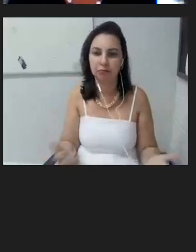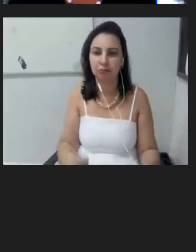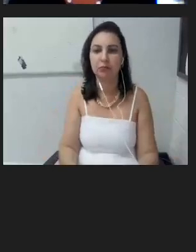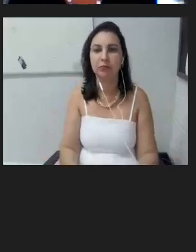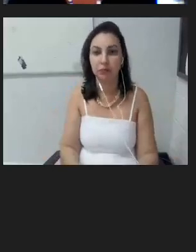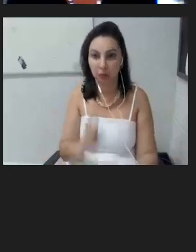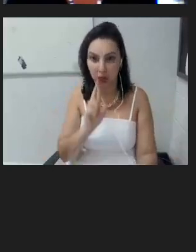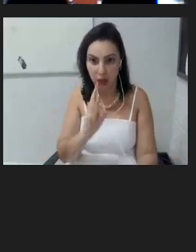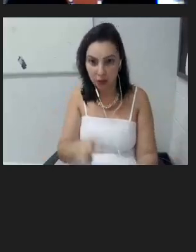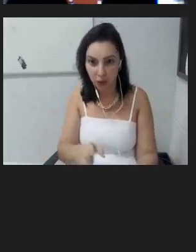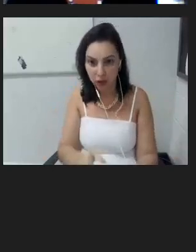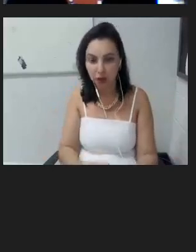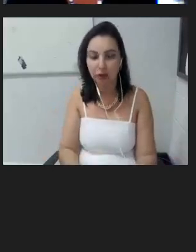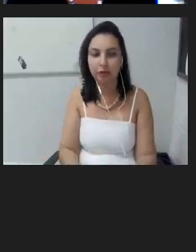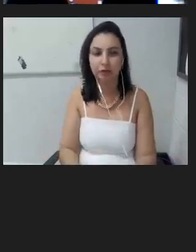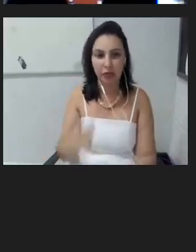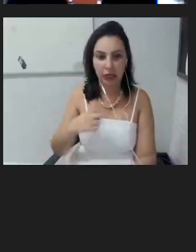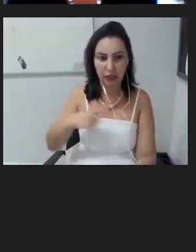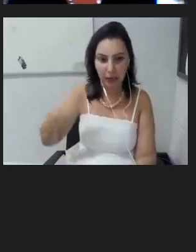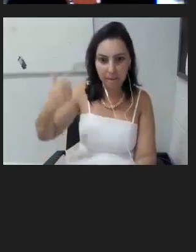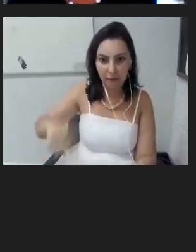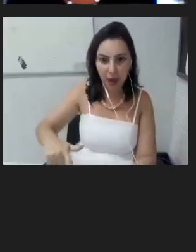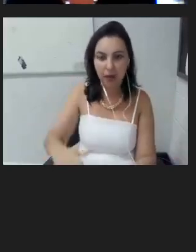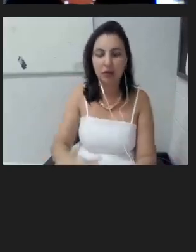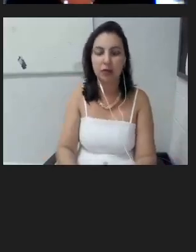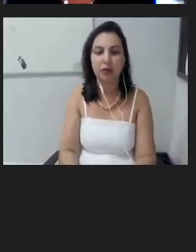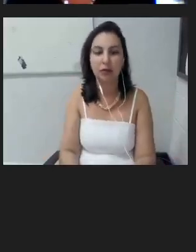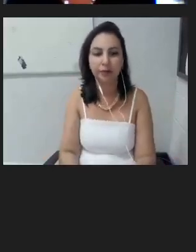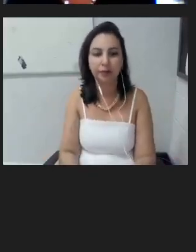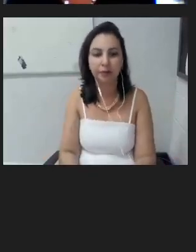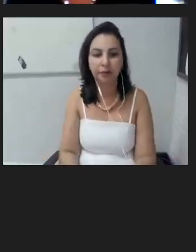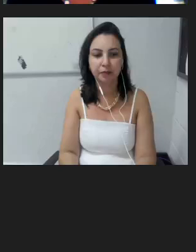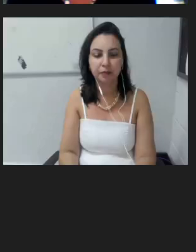Respondi. Tem mais alguma, Priscila?